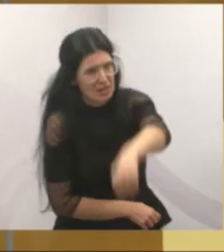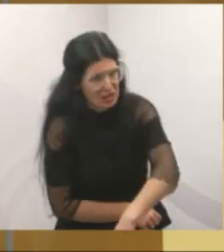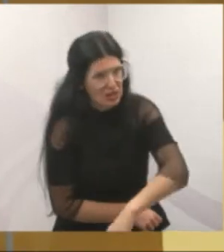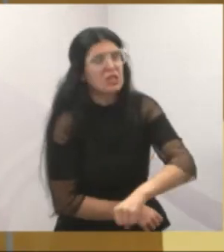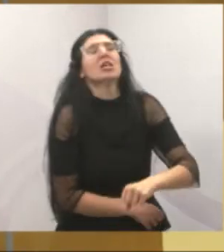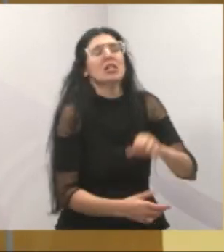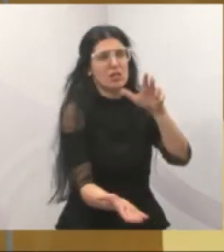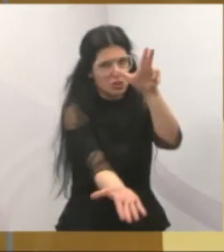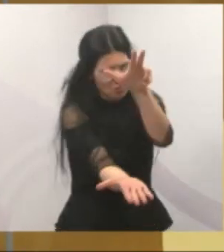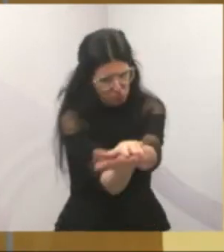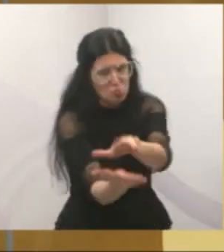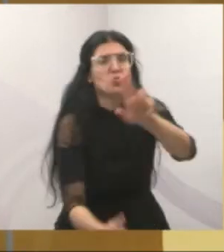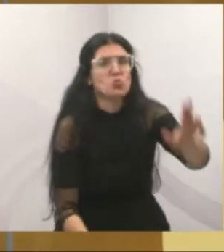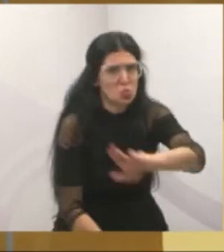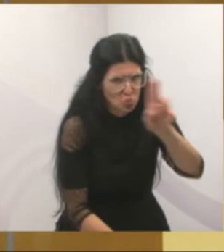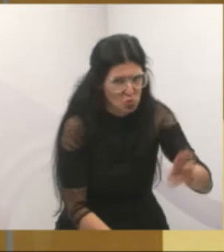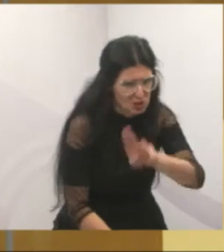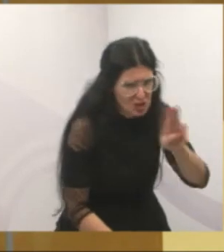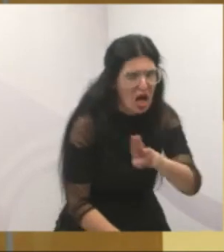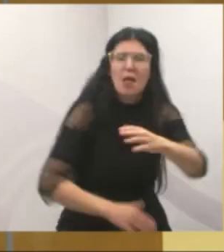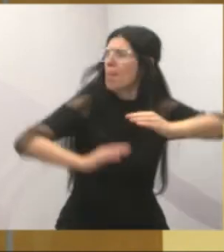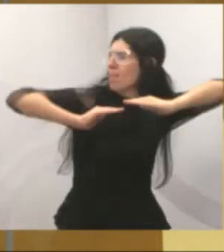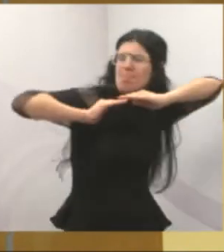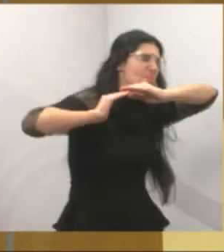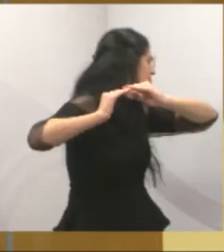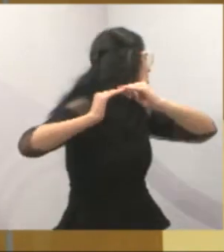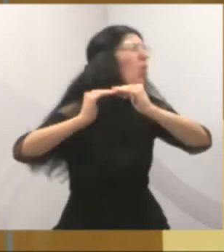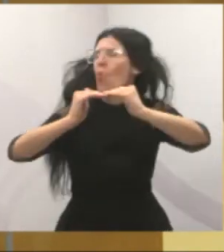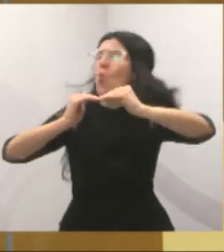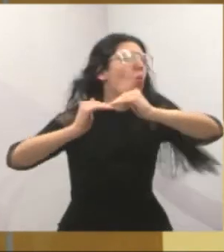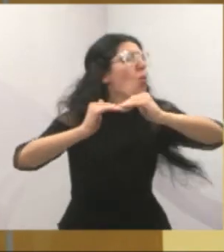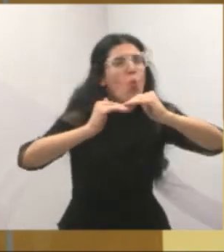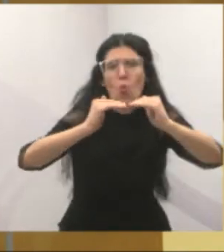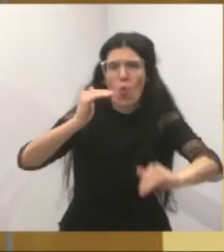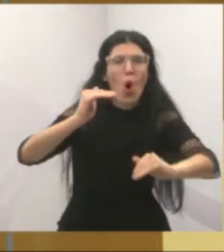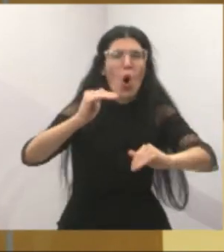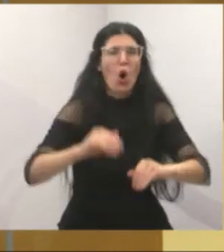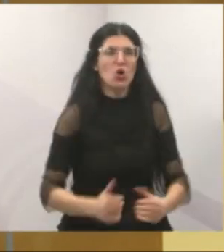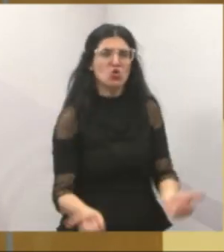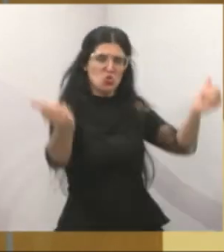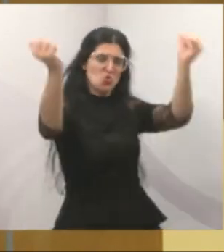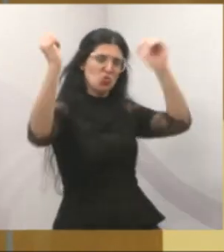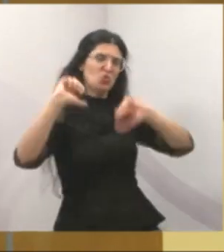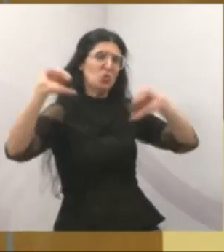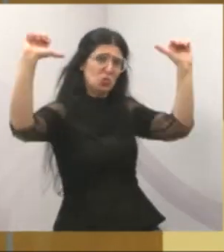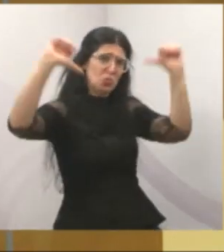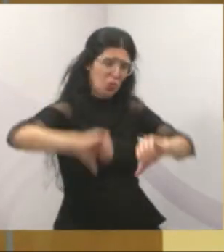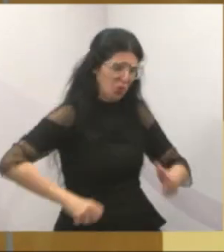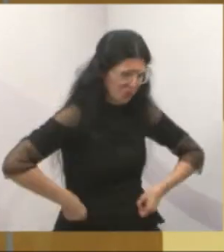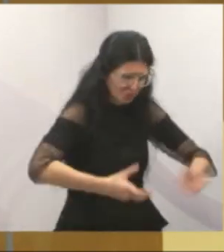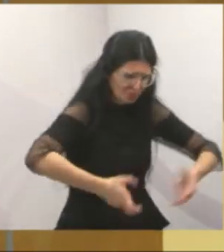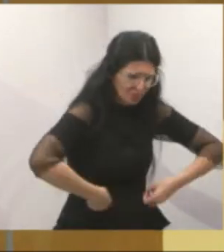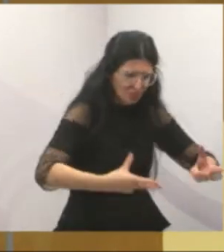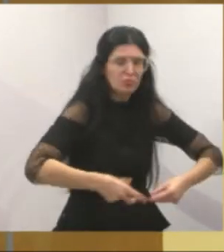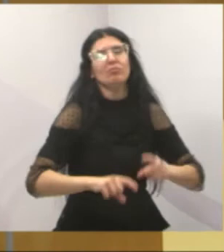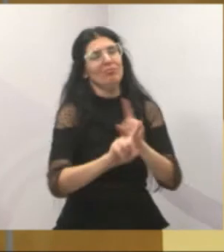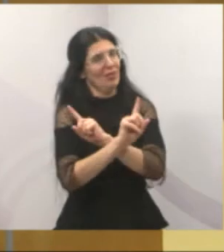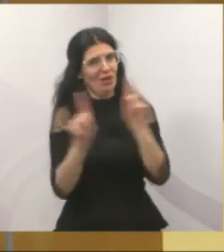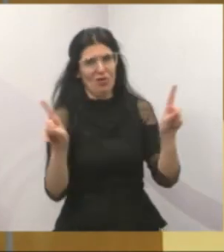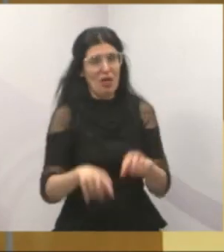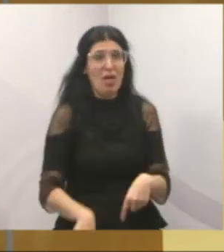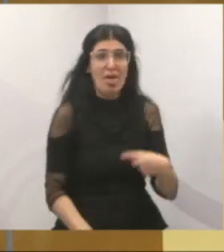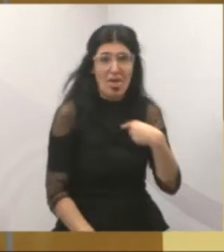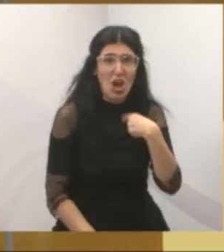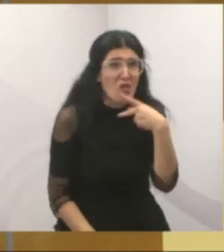desses leitos. Eu discordo do ponto de vista da eficiência no gasto público. Eu não estou aqui a